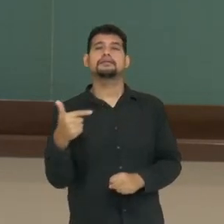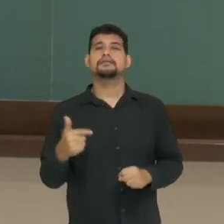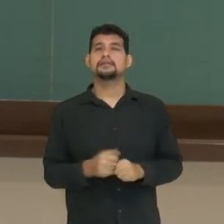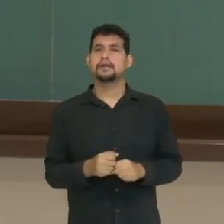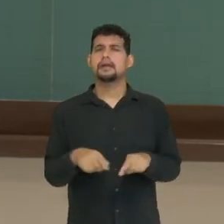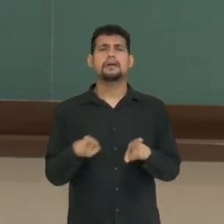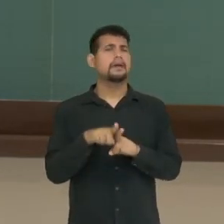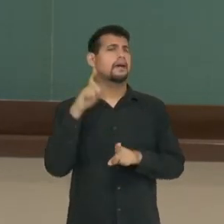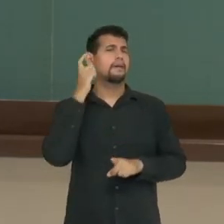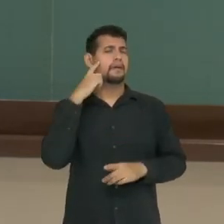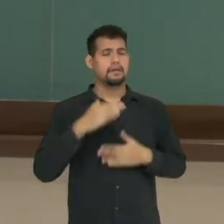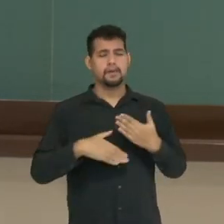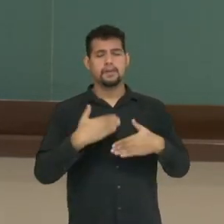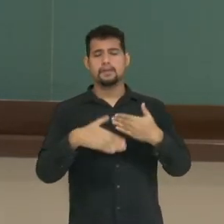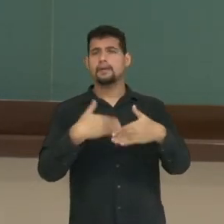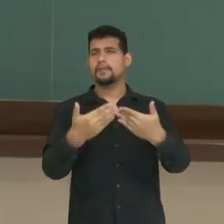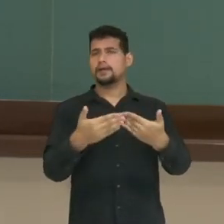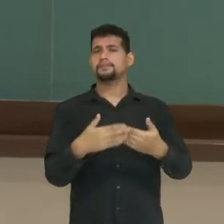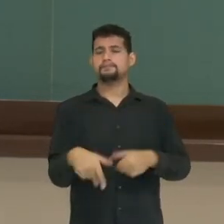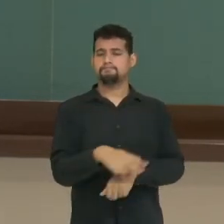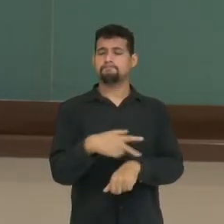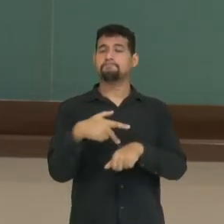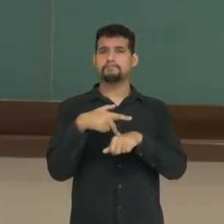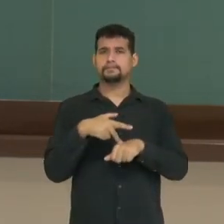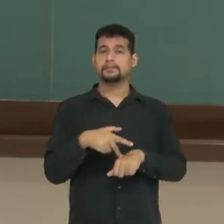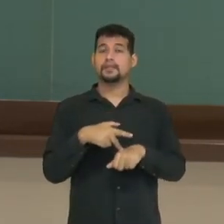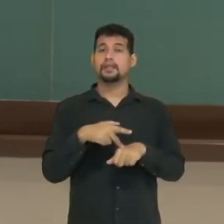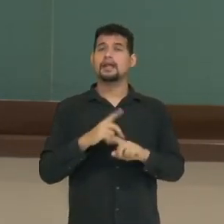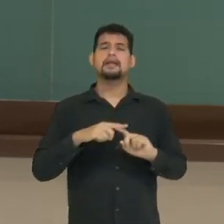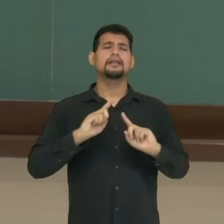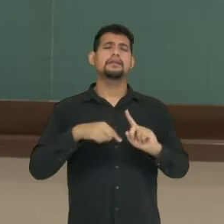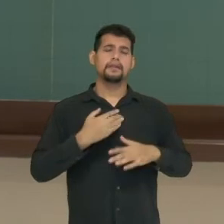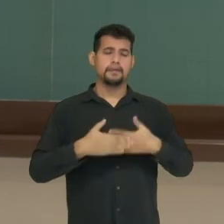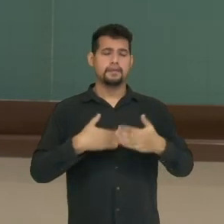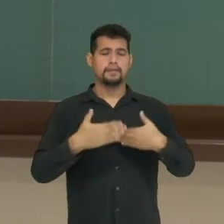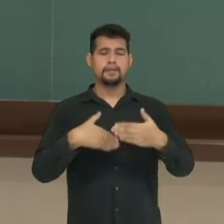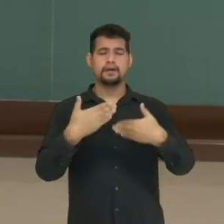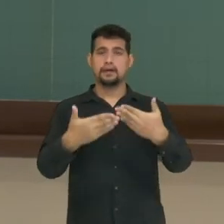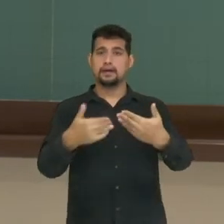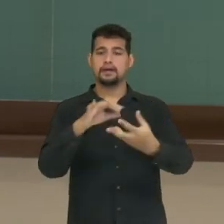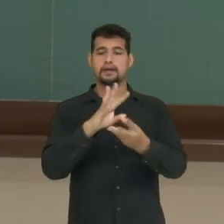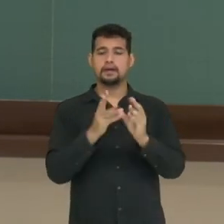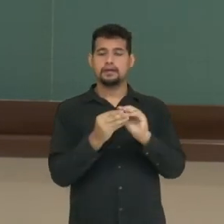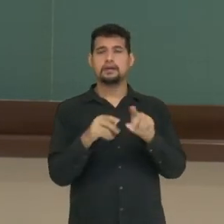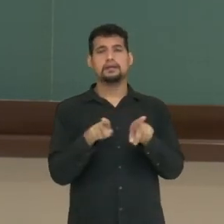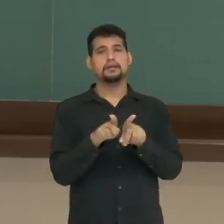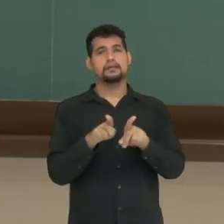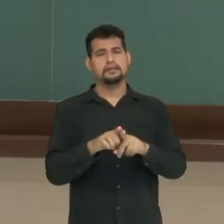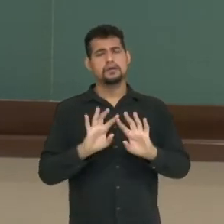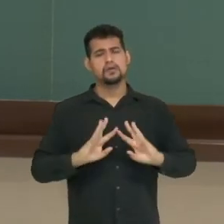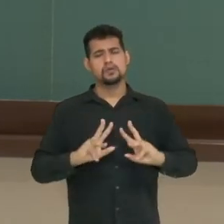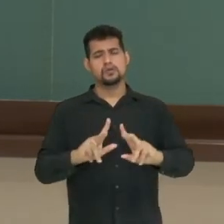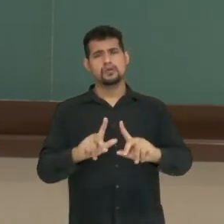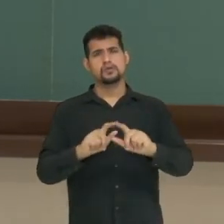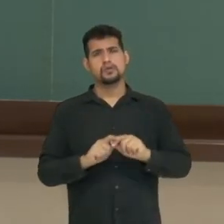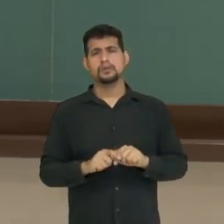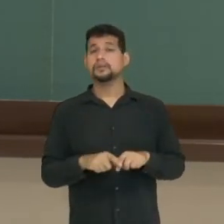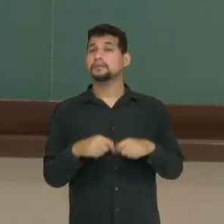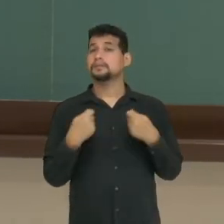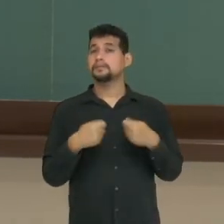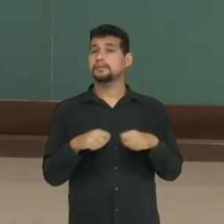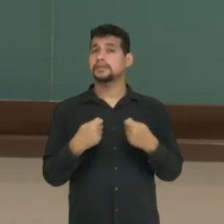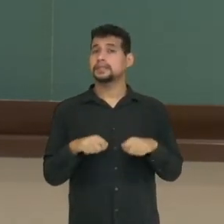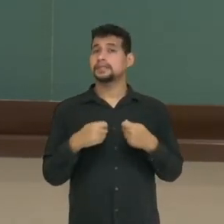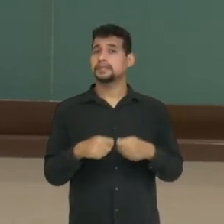considerando o ritmo atual da vacinação no país. Aí ele caminha para a conclusão. Por todo exposto, é